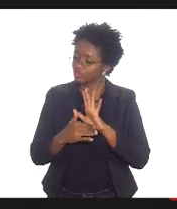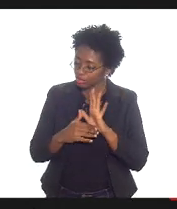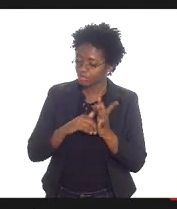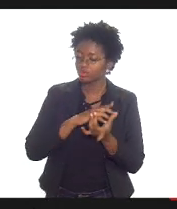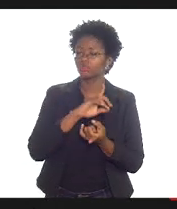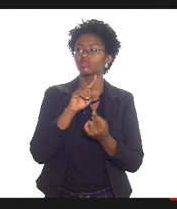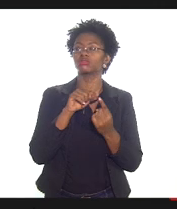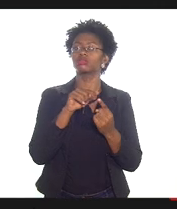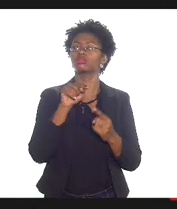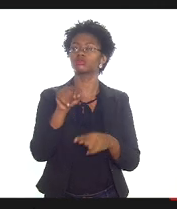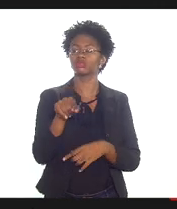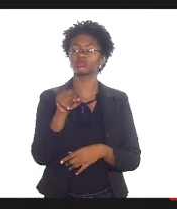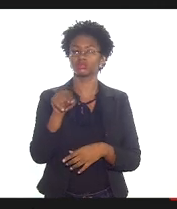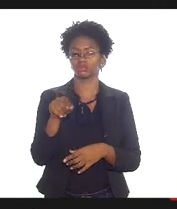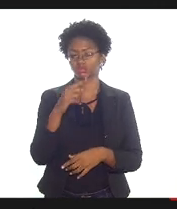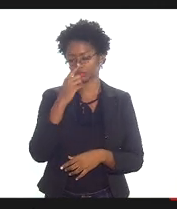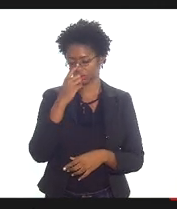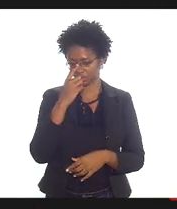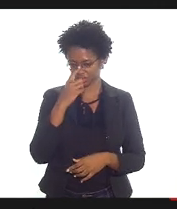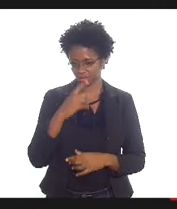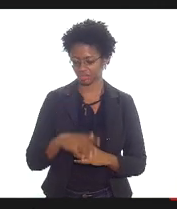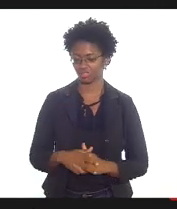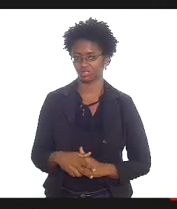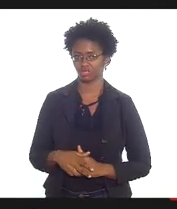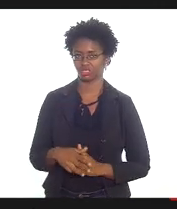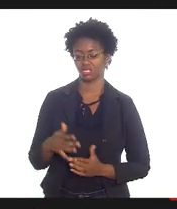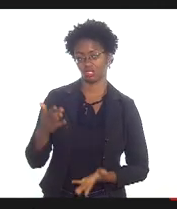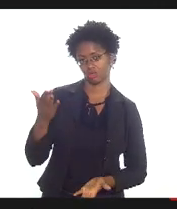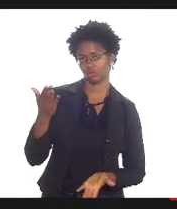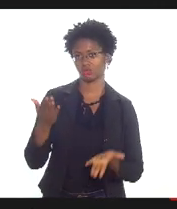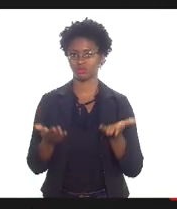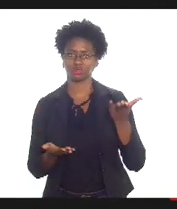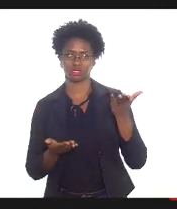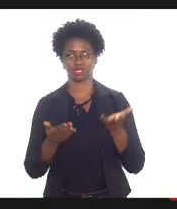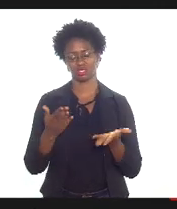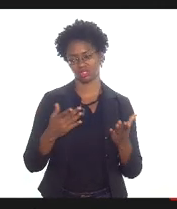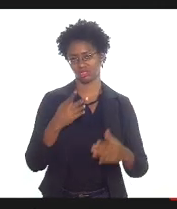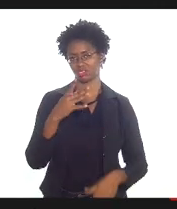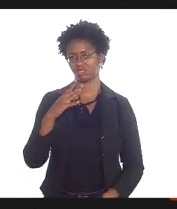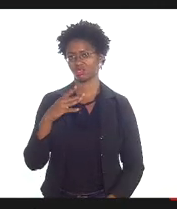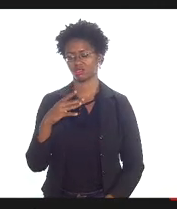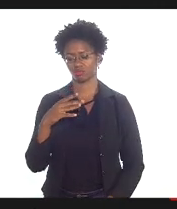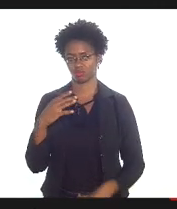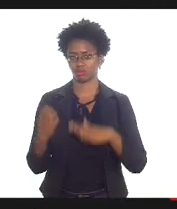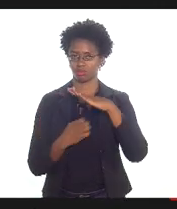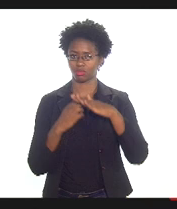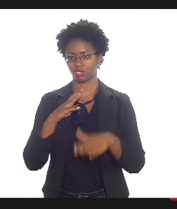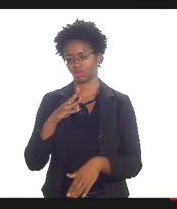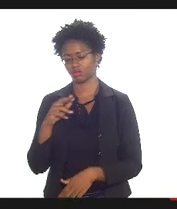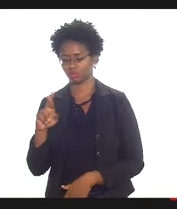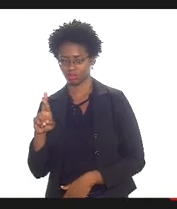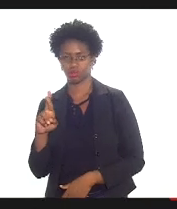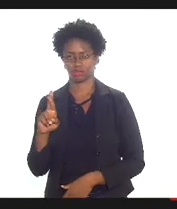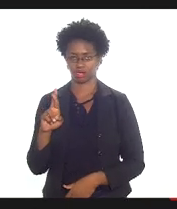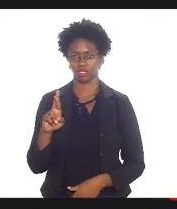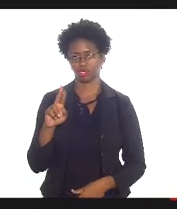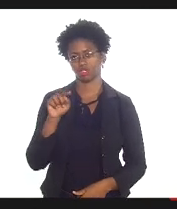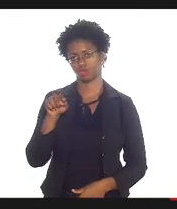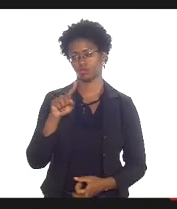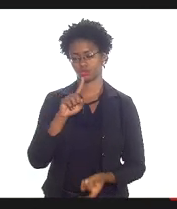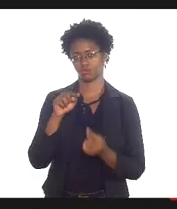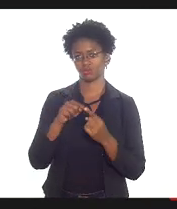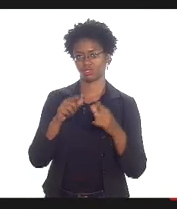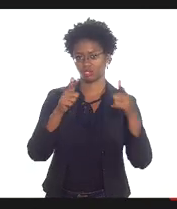respeito à compensação da Petrobras em relação às instalações realizadas